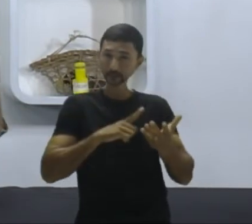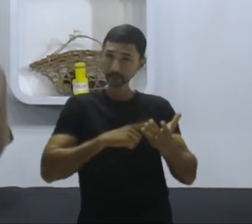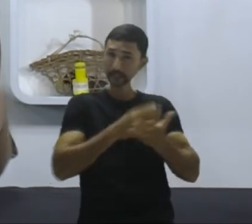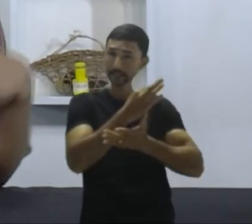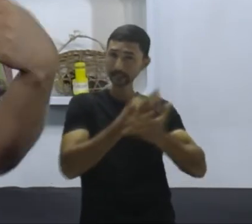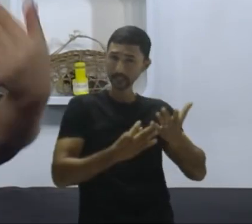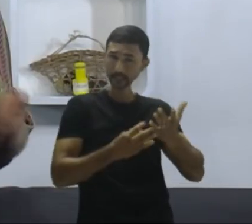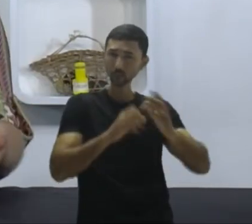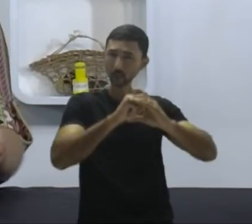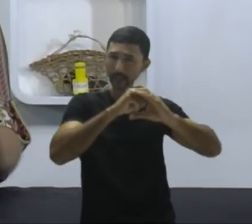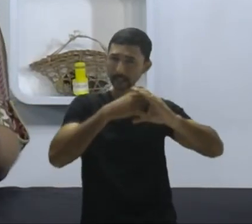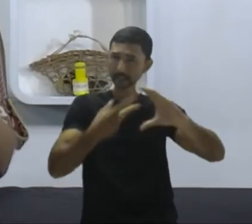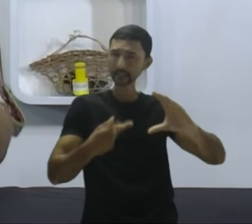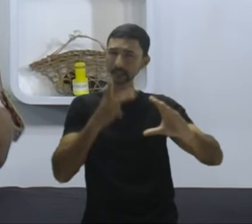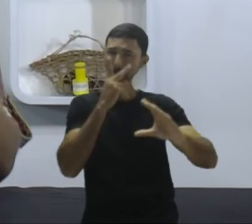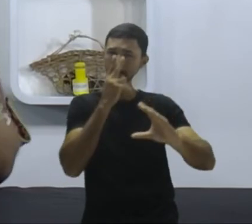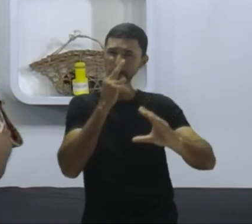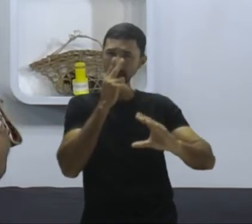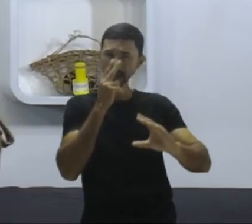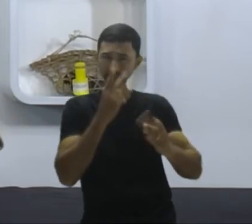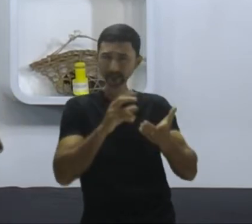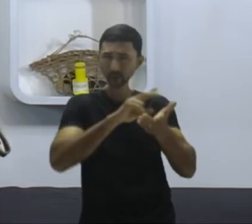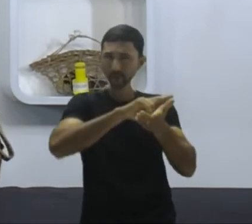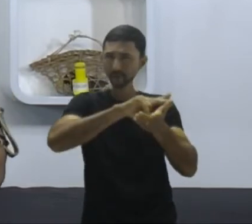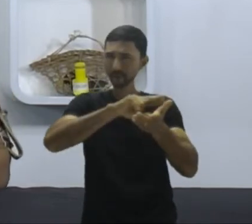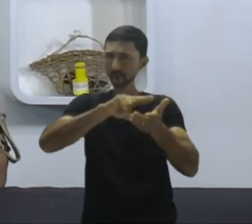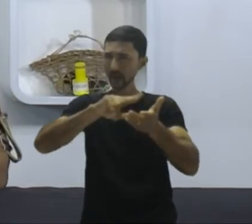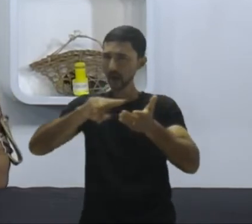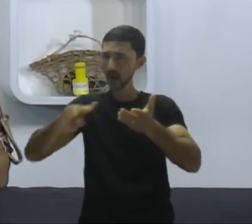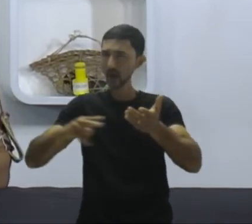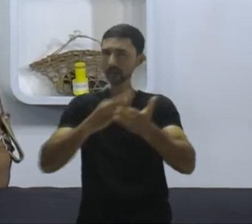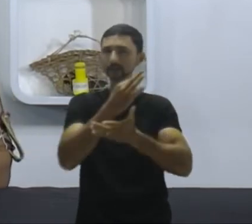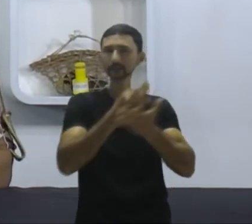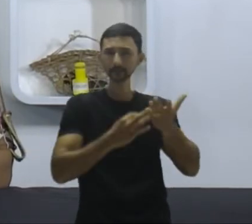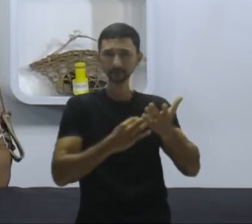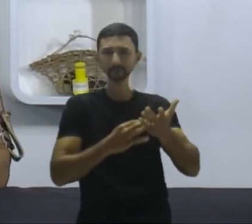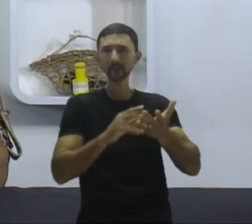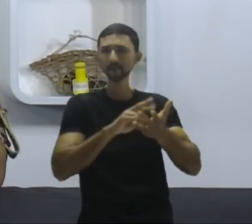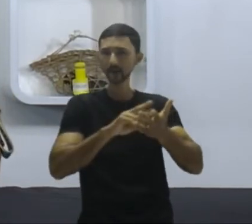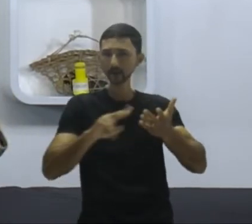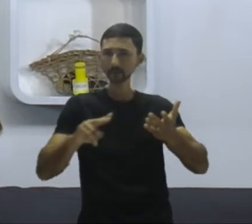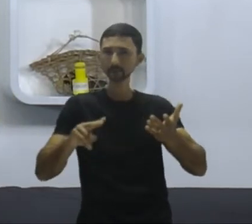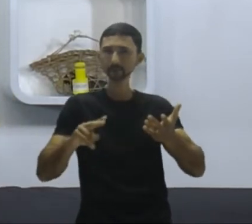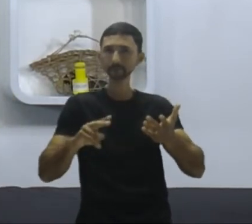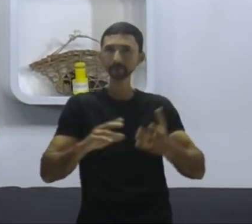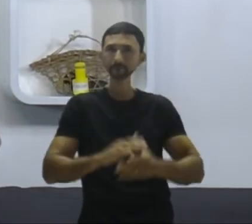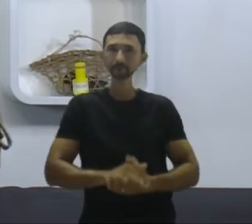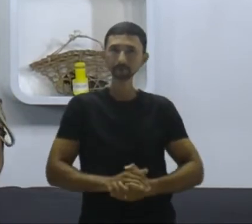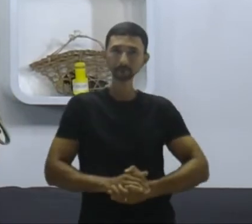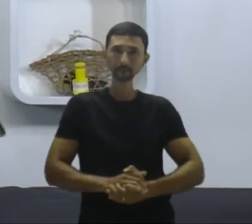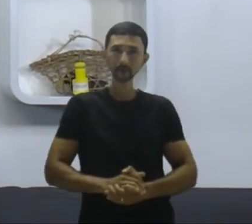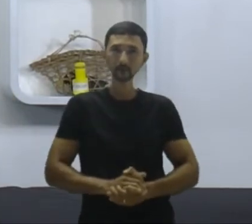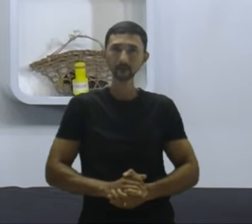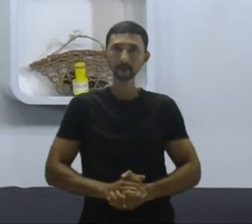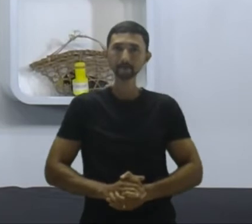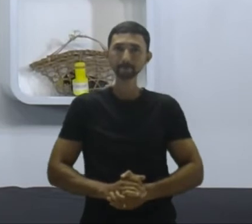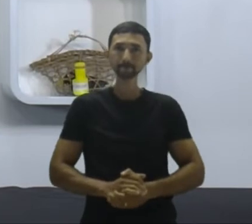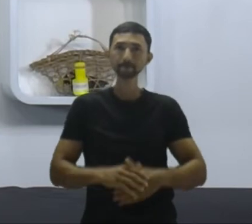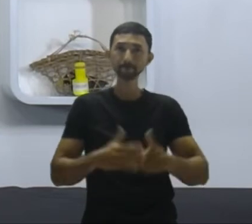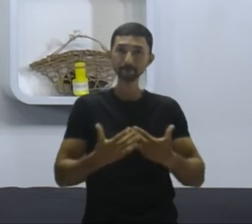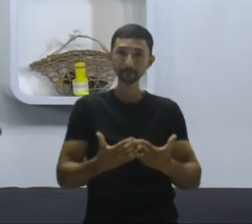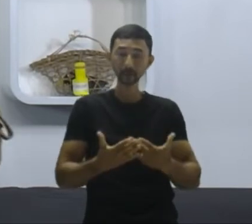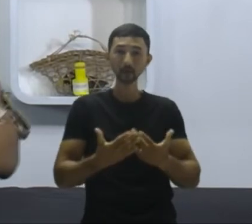características muito semelhantes em várias narrativas, certo? Nós